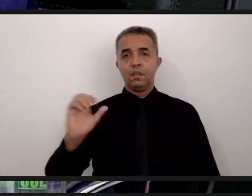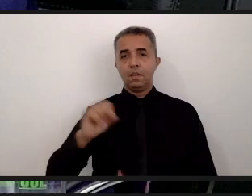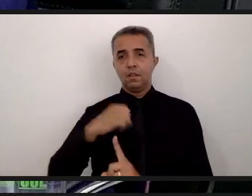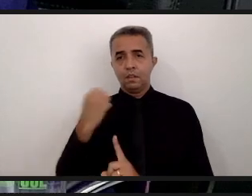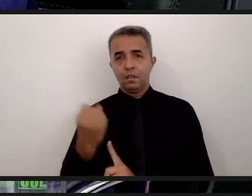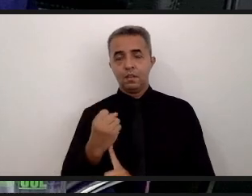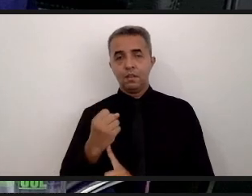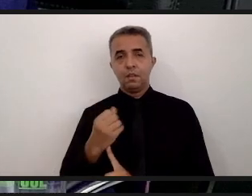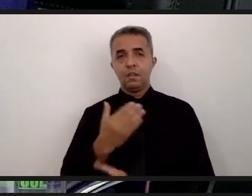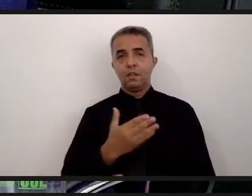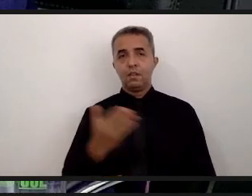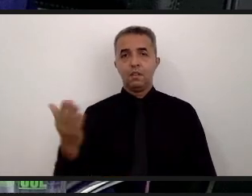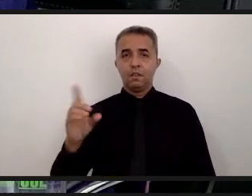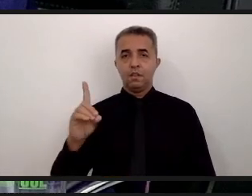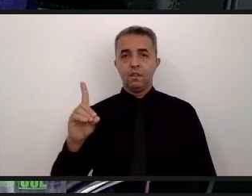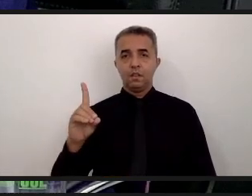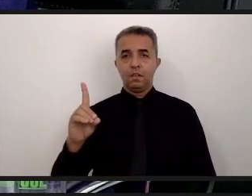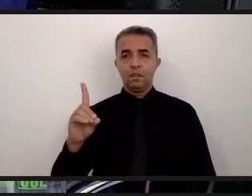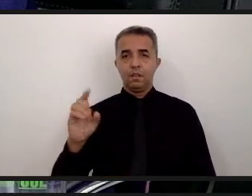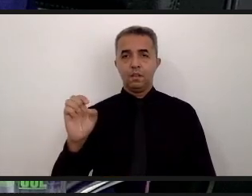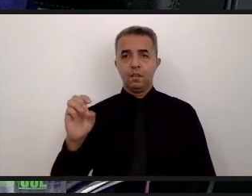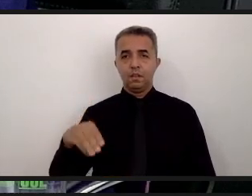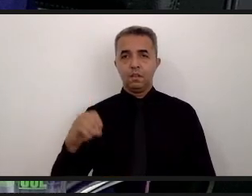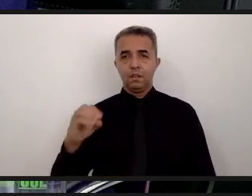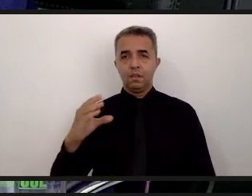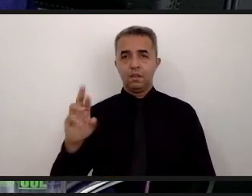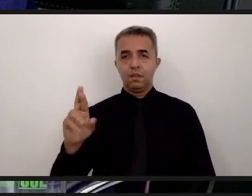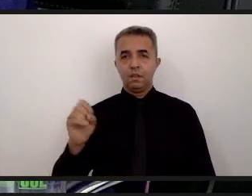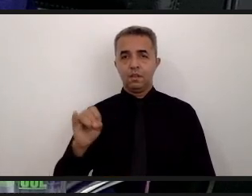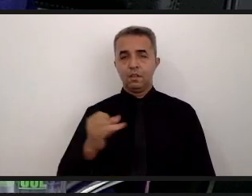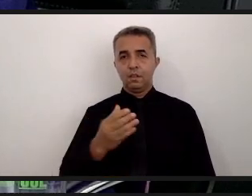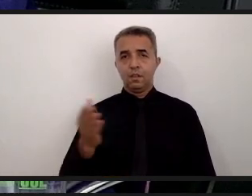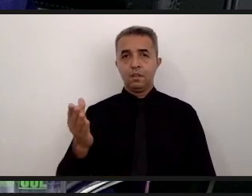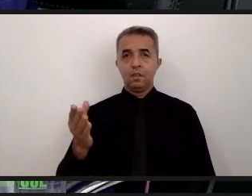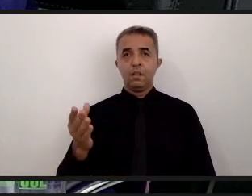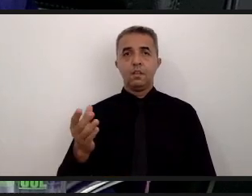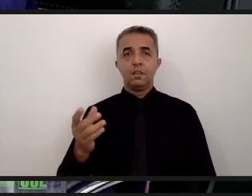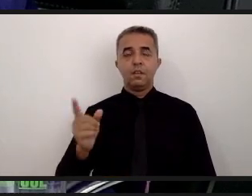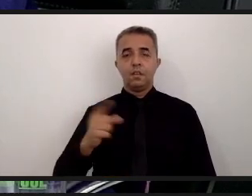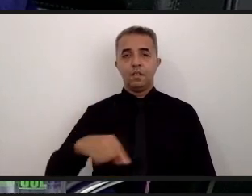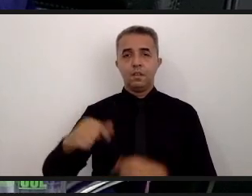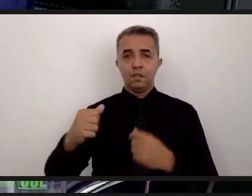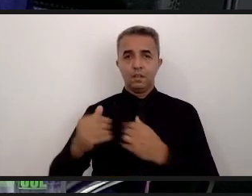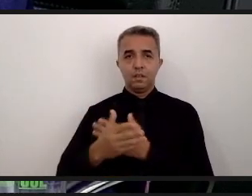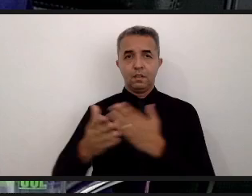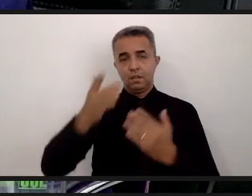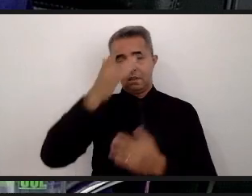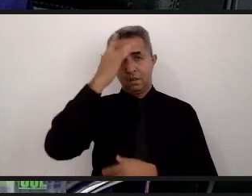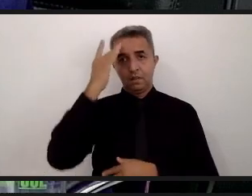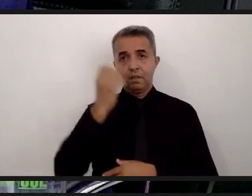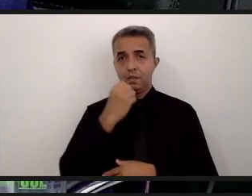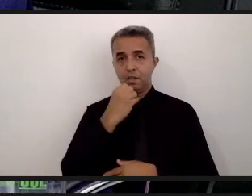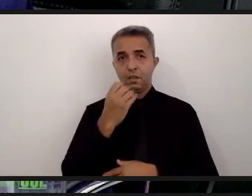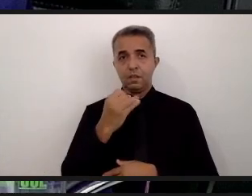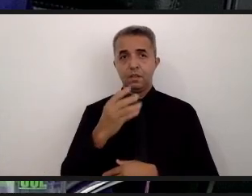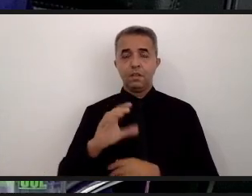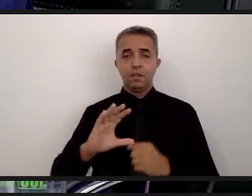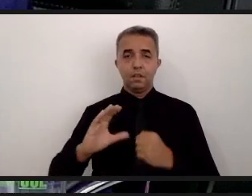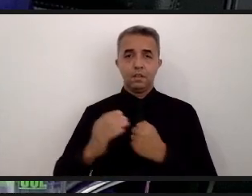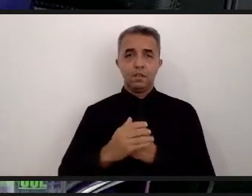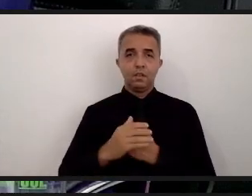impera, e nós precisamos de bons representantes, de pessoas comprometidas e que queiram o bem no coletivo. Então eu dou aqui,